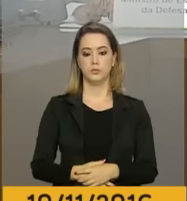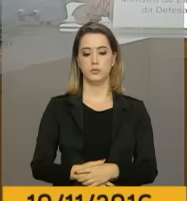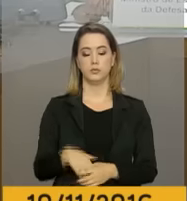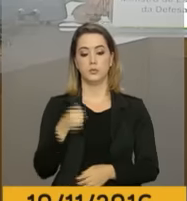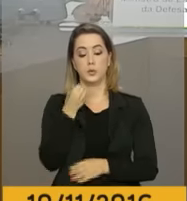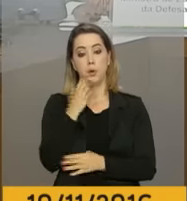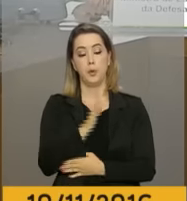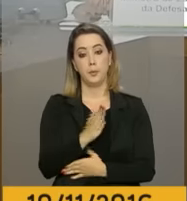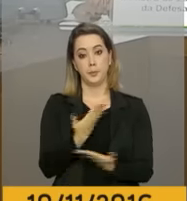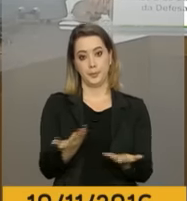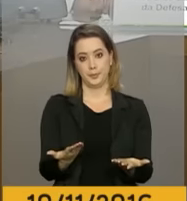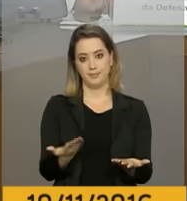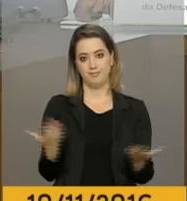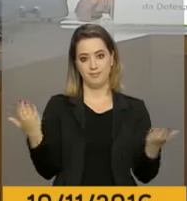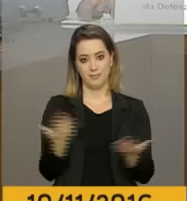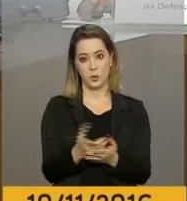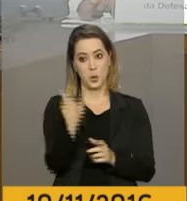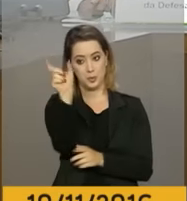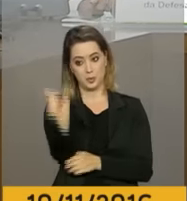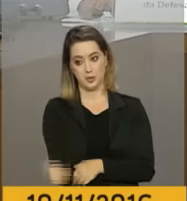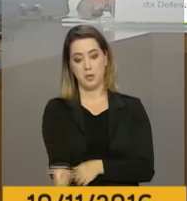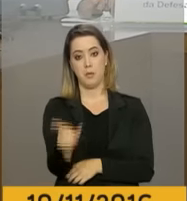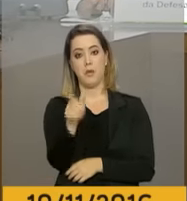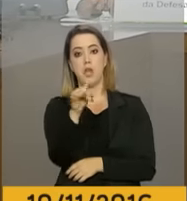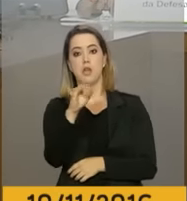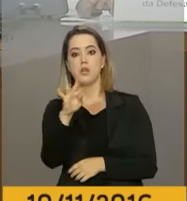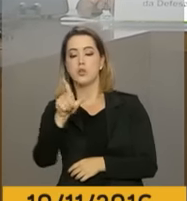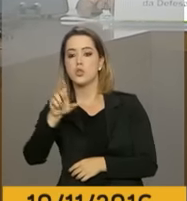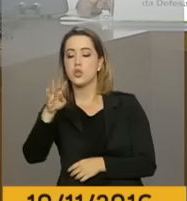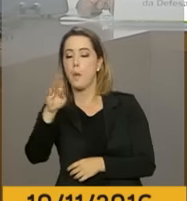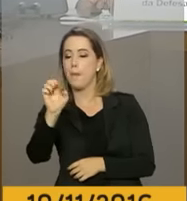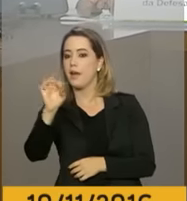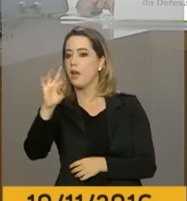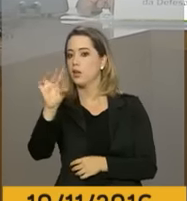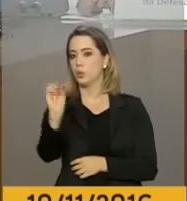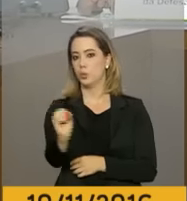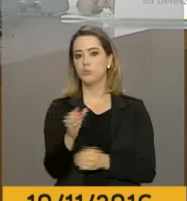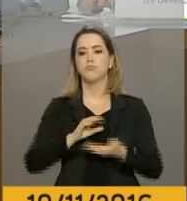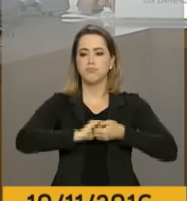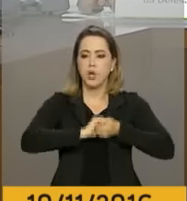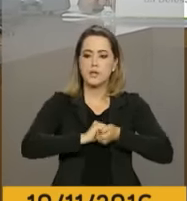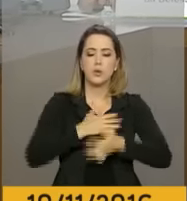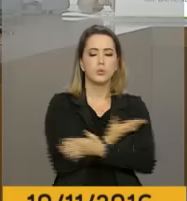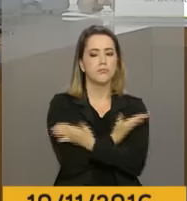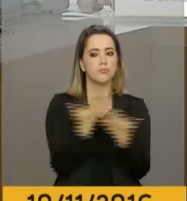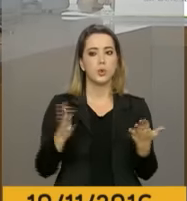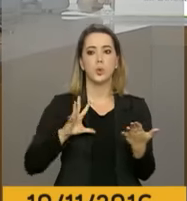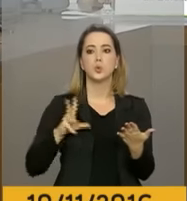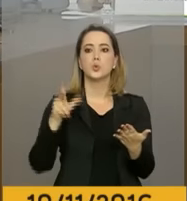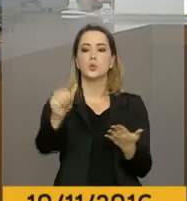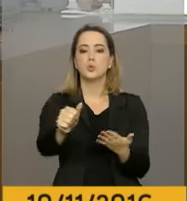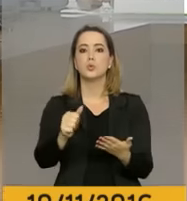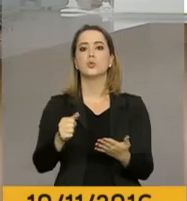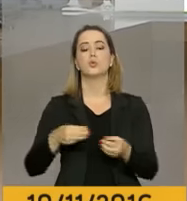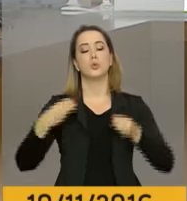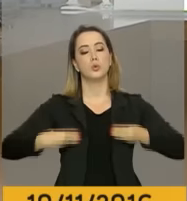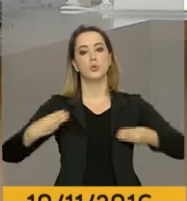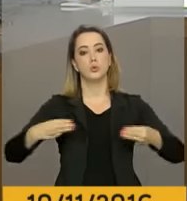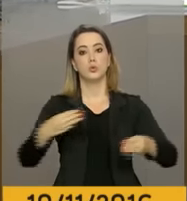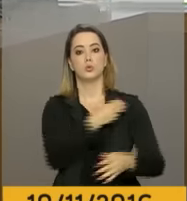Bom, na pessoa do nosso querido amigo Gilberto Kassab, eu quero saudar todos os ministros e todos